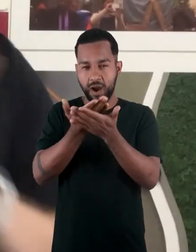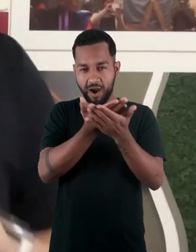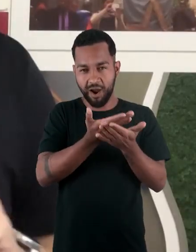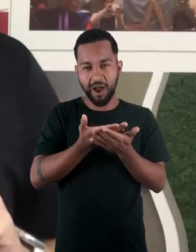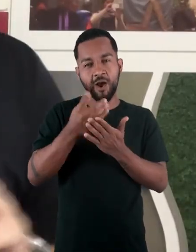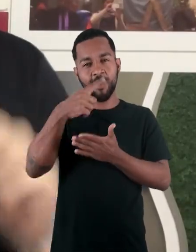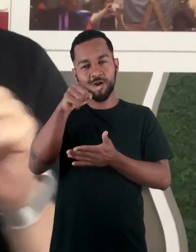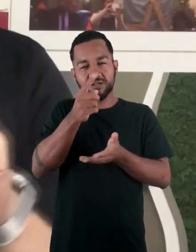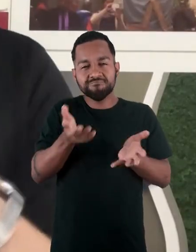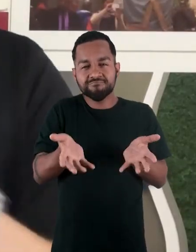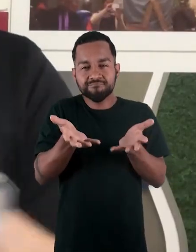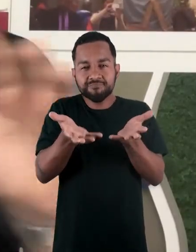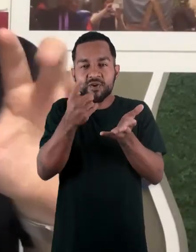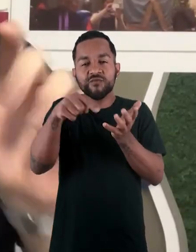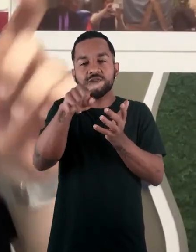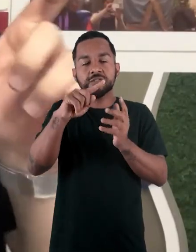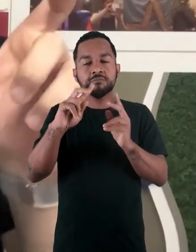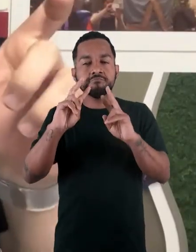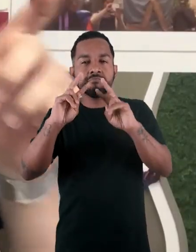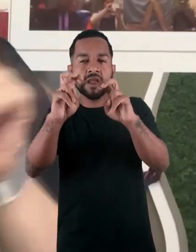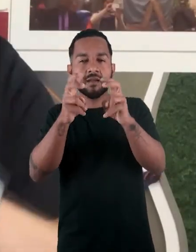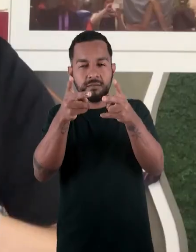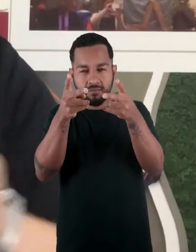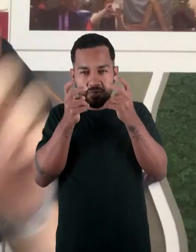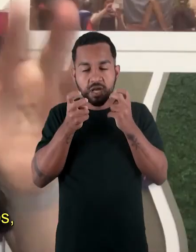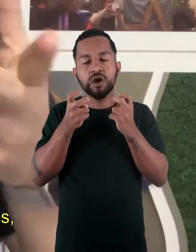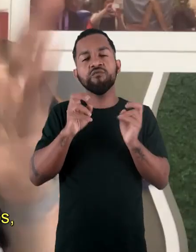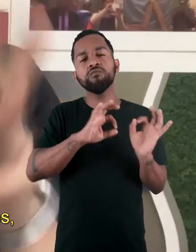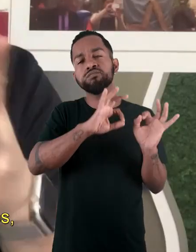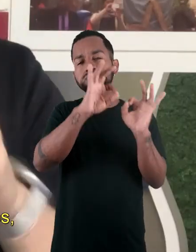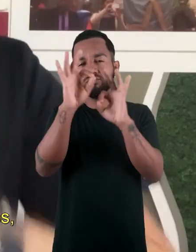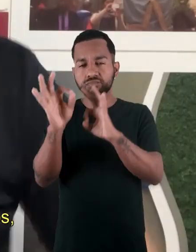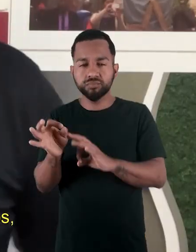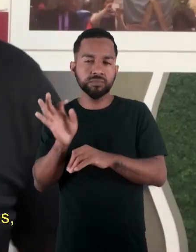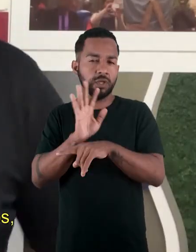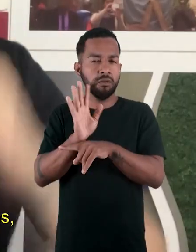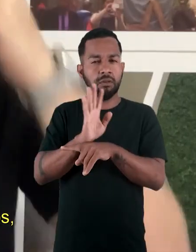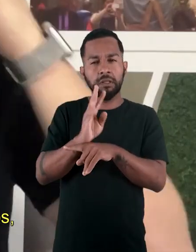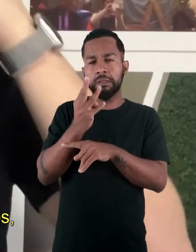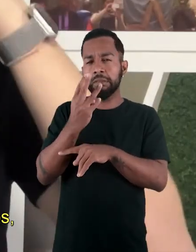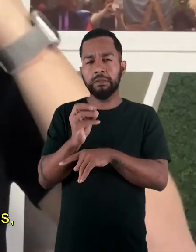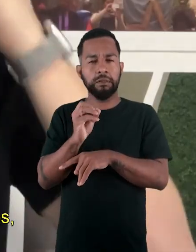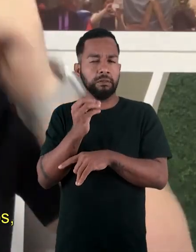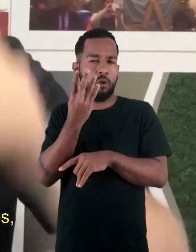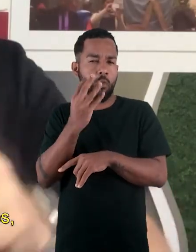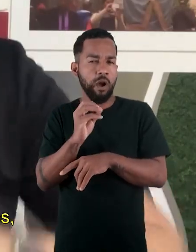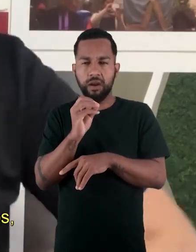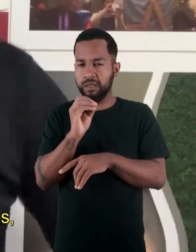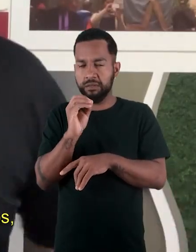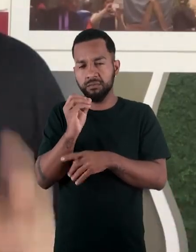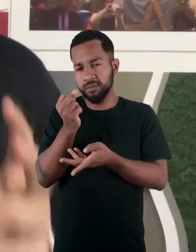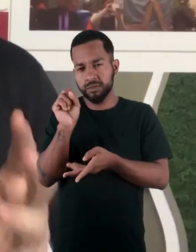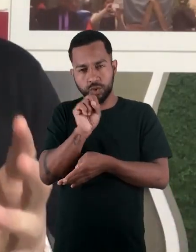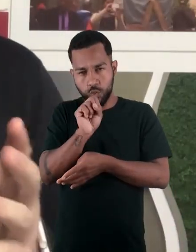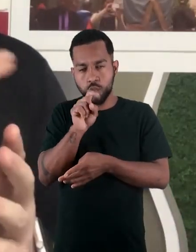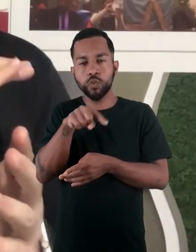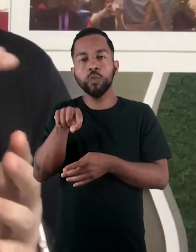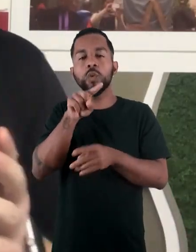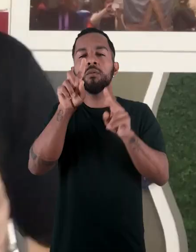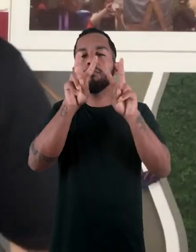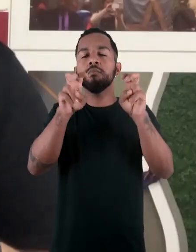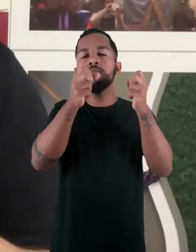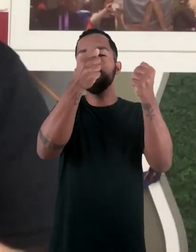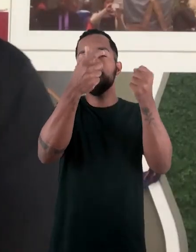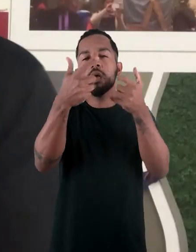a olhar para isso, eu vou passar rapidinho uma campanha publicitária que tem 30, 40 segundos mais ou menos, uma campanha recente, que traz uma linha